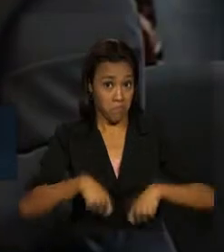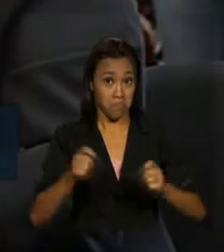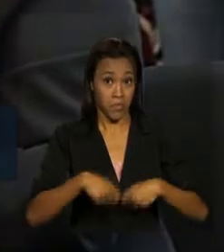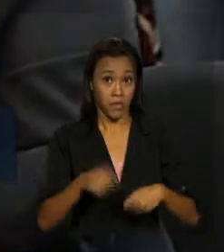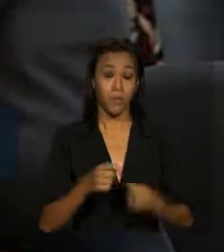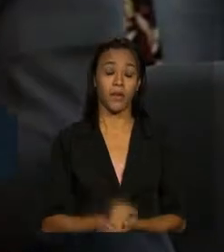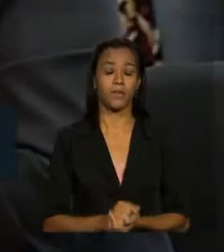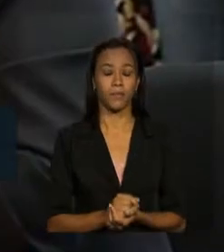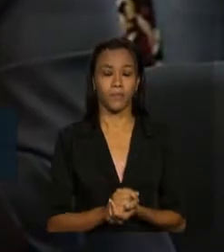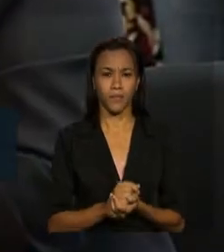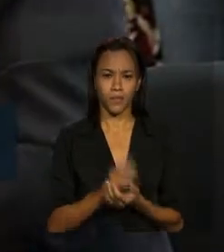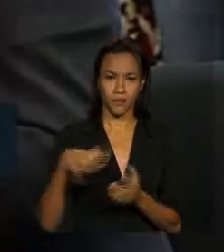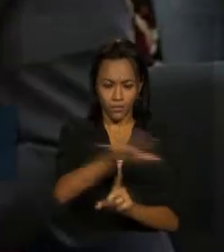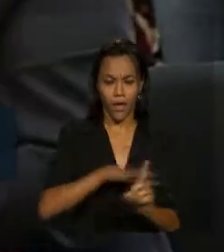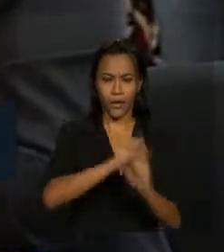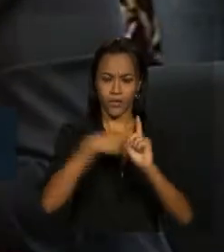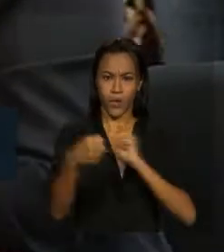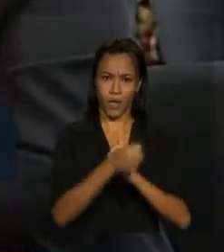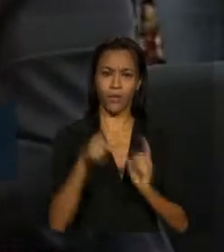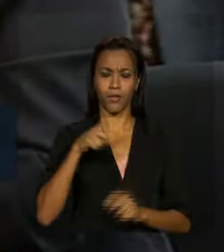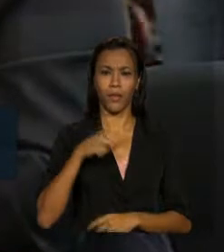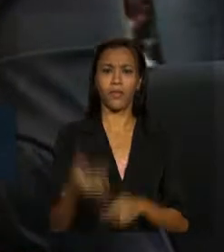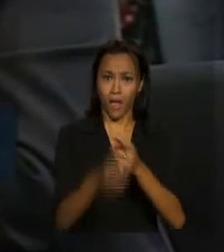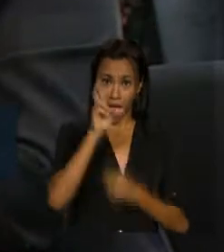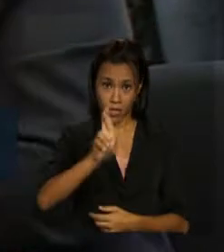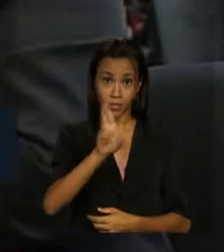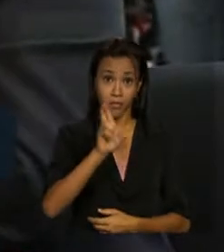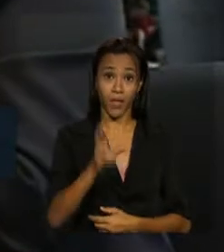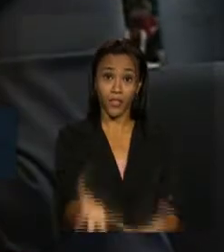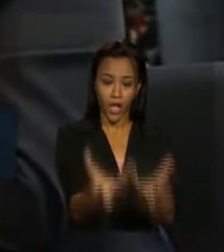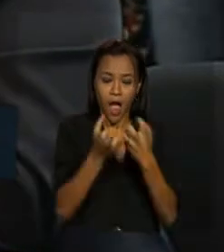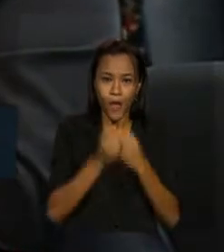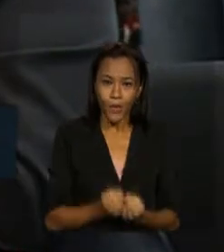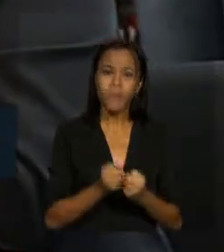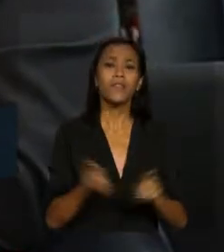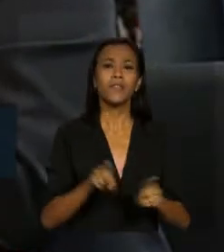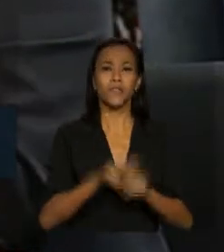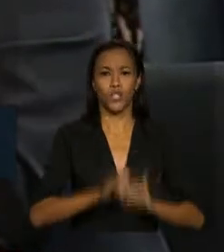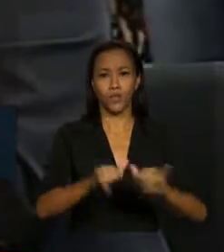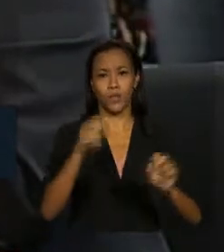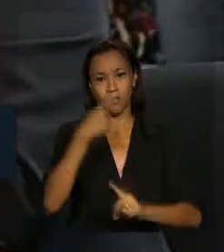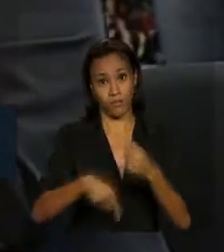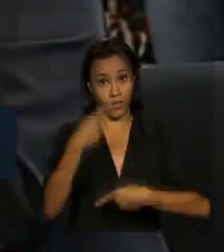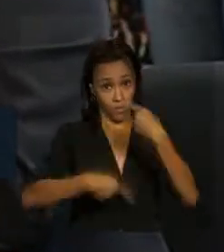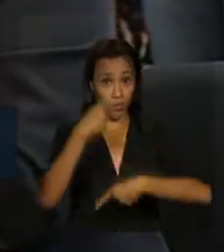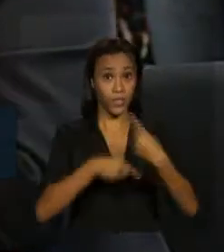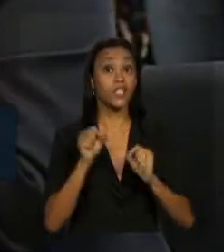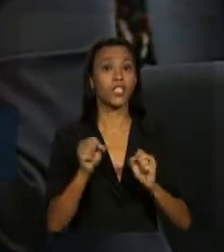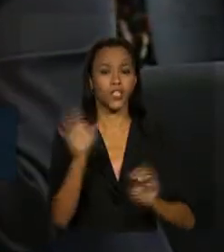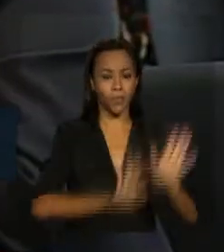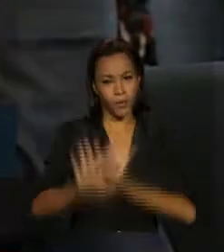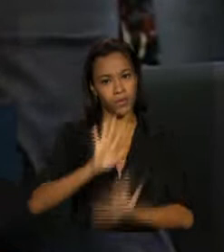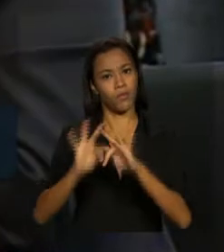participada, entre a assistência social, que tem essa responsabilidade pelo acolhimento e pela política vinculada na proteção